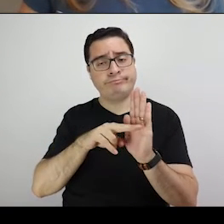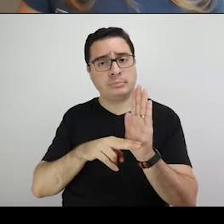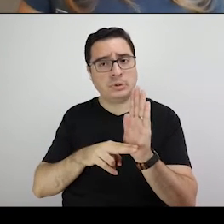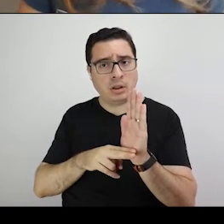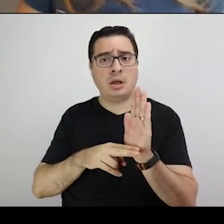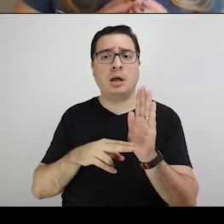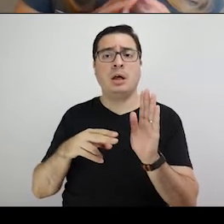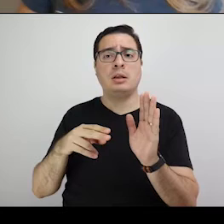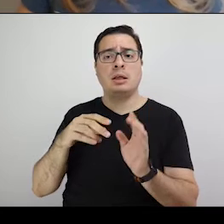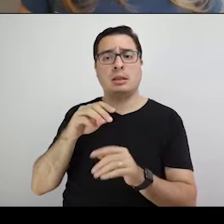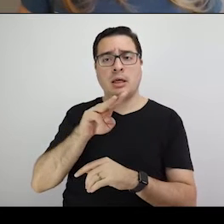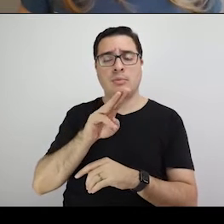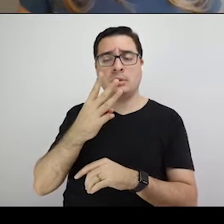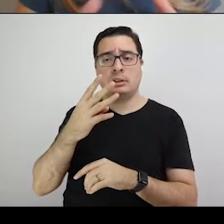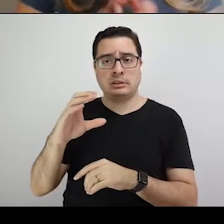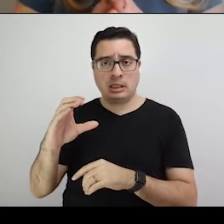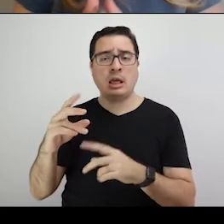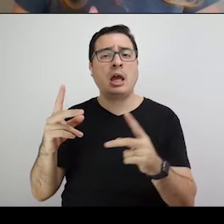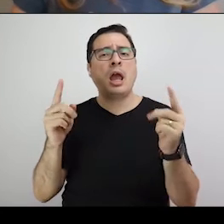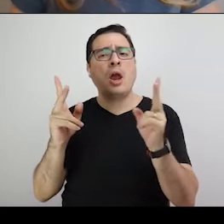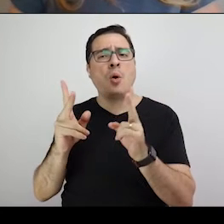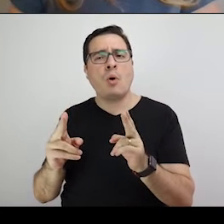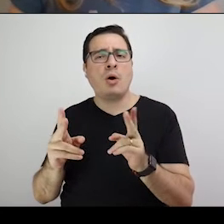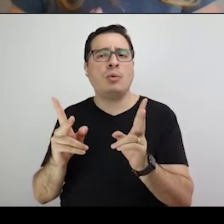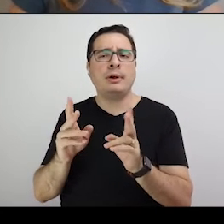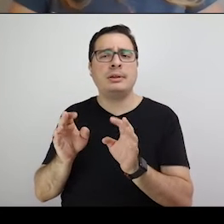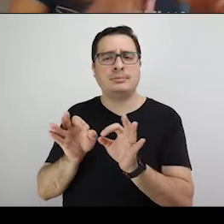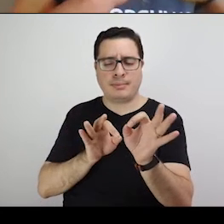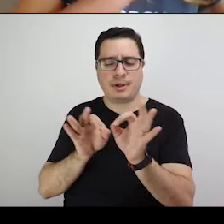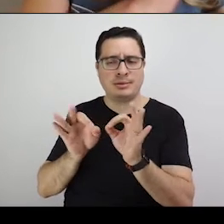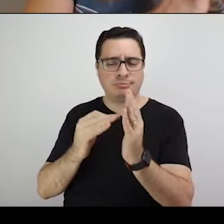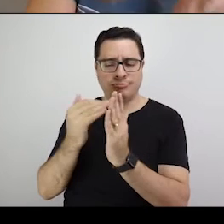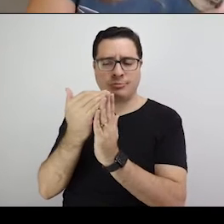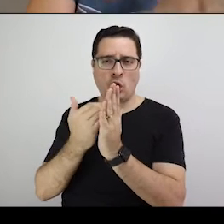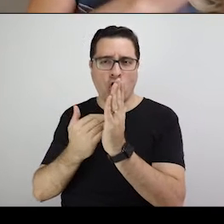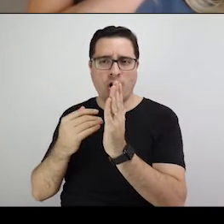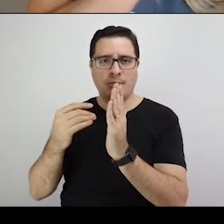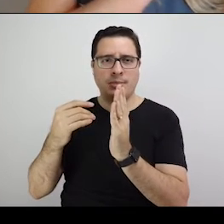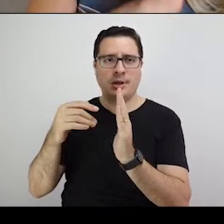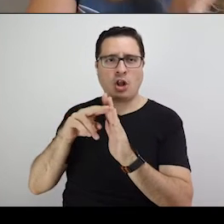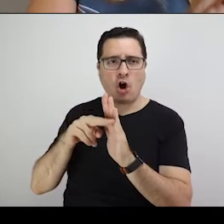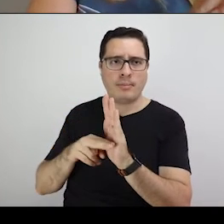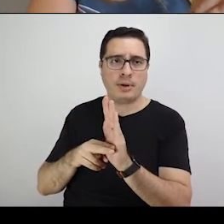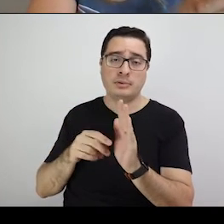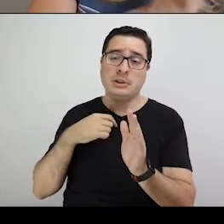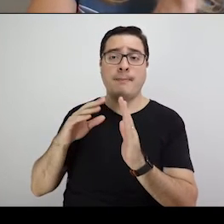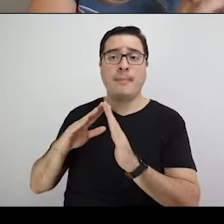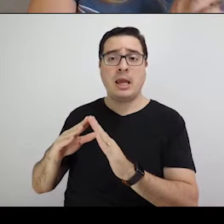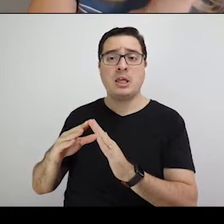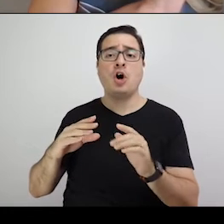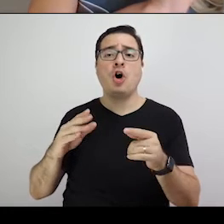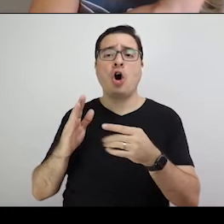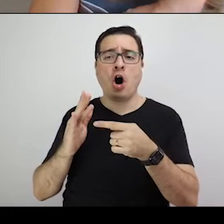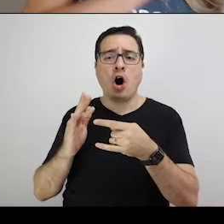W3C, que é equivalente a uma especificação, né? Uma especificação, você pega um código, uma linha